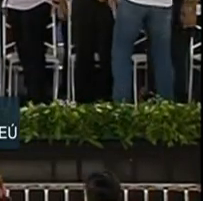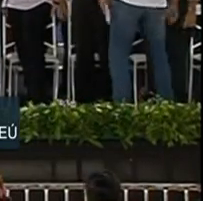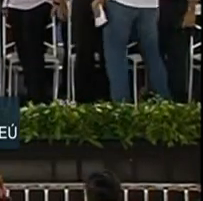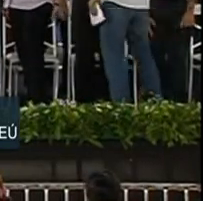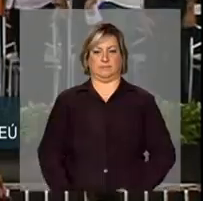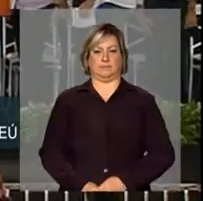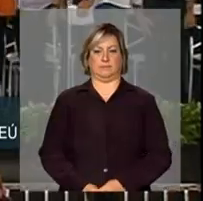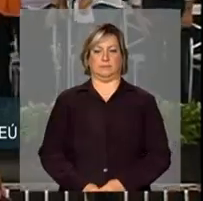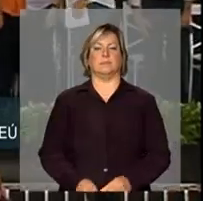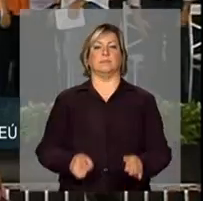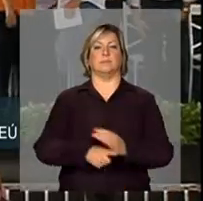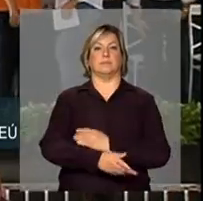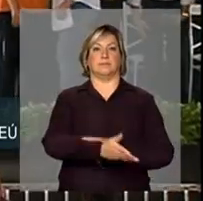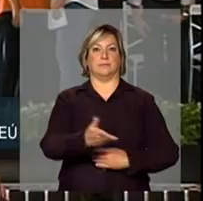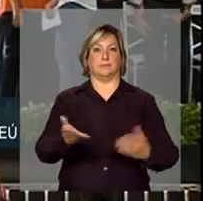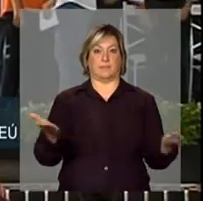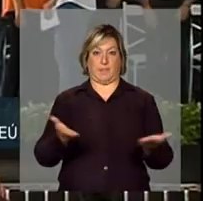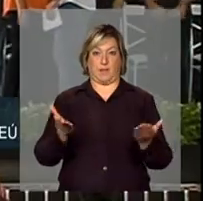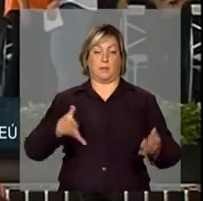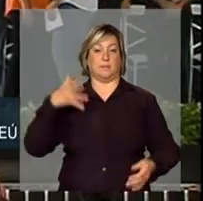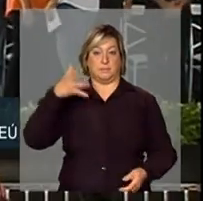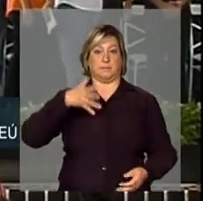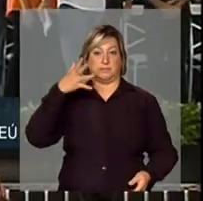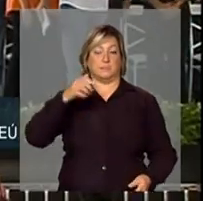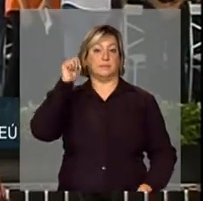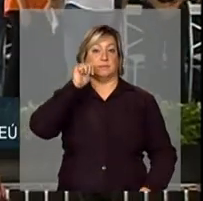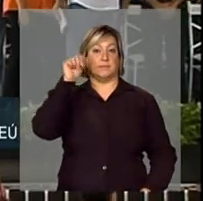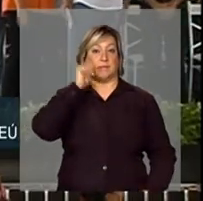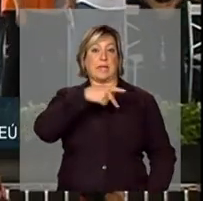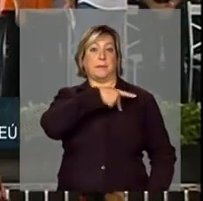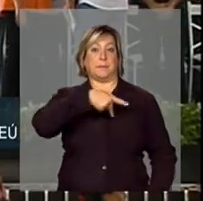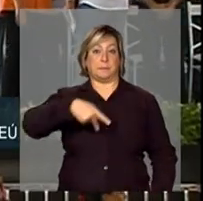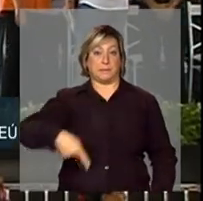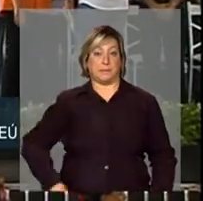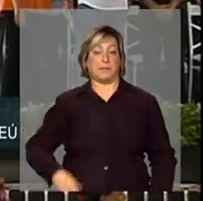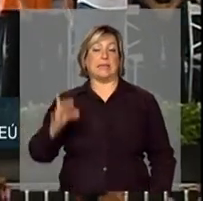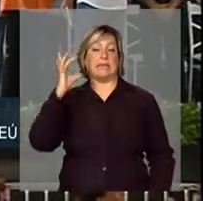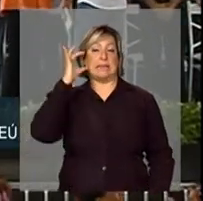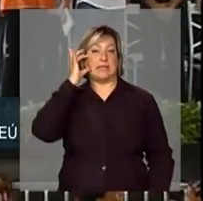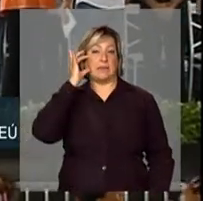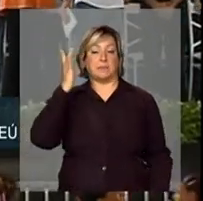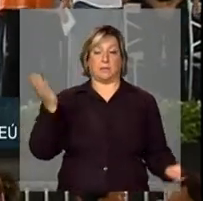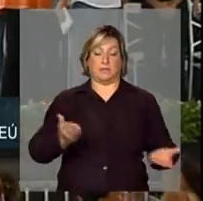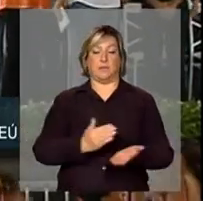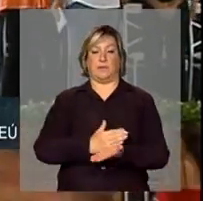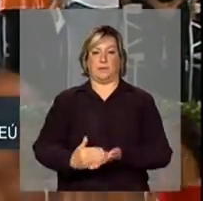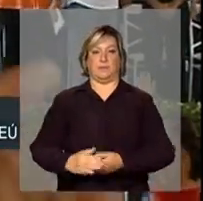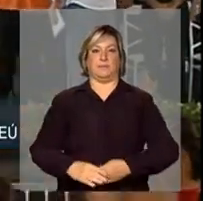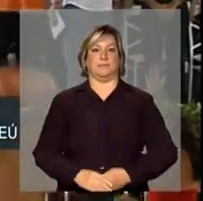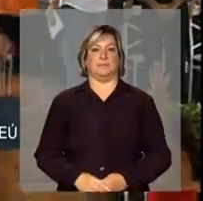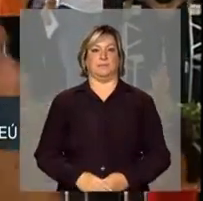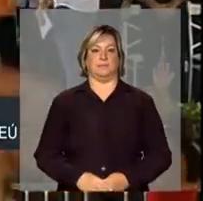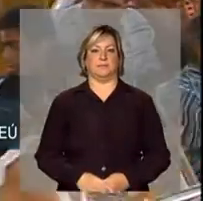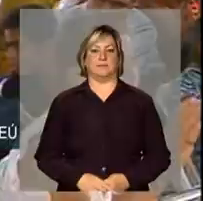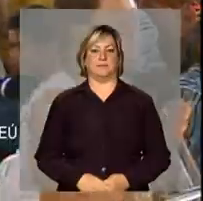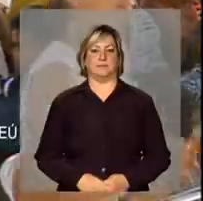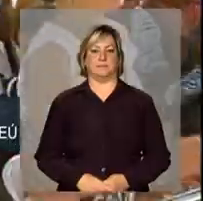Senhoras e senhores, o pronunciamento da senhora Presidenta da República, Dilma Rousseff.